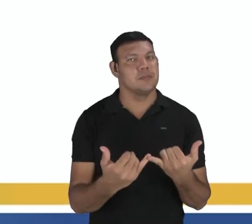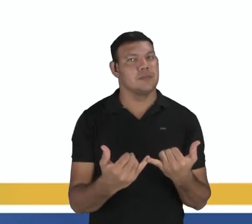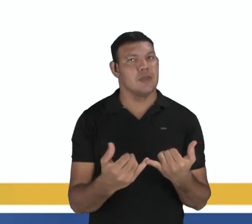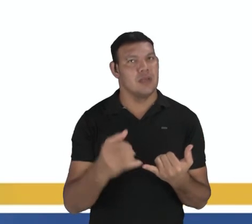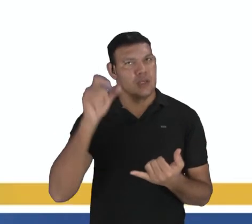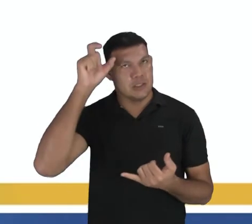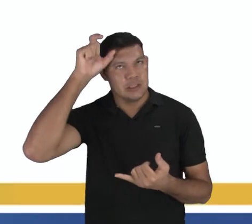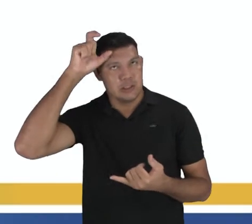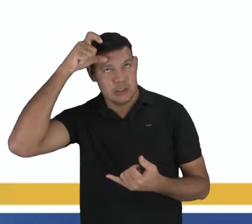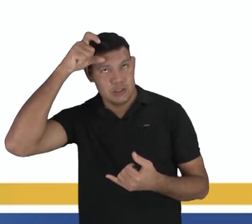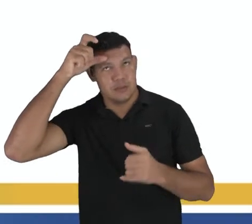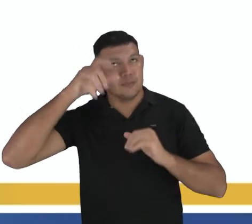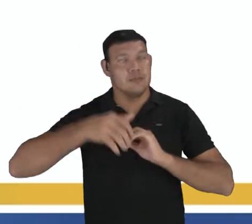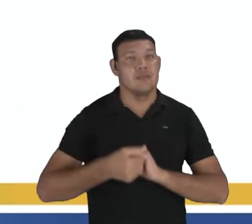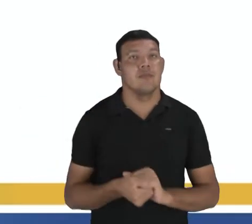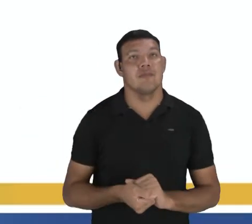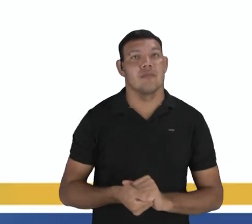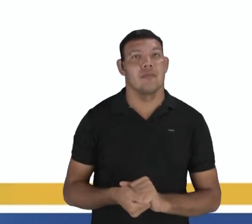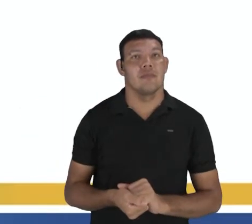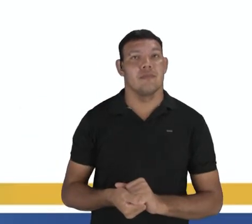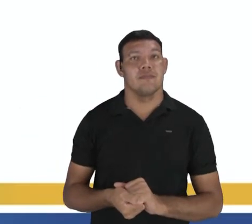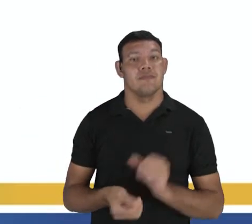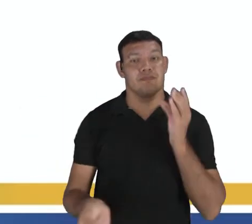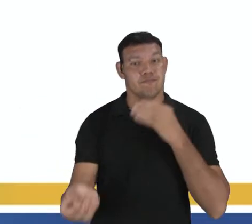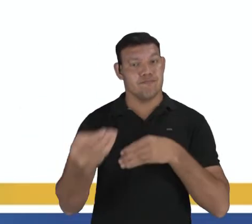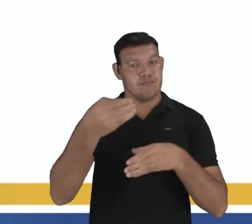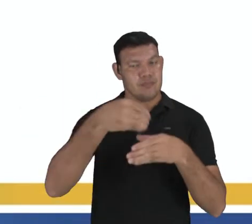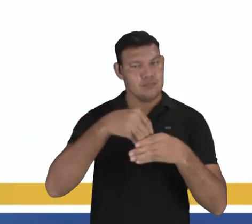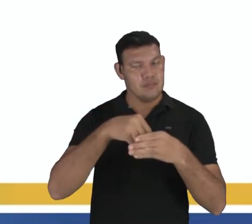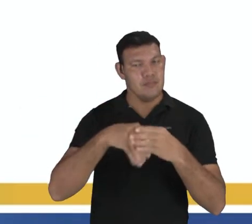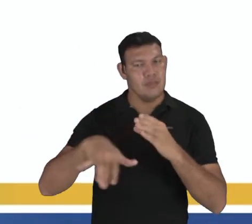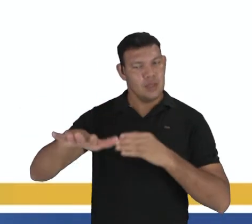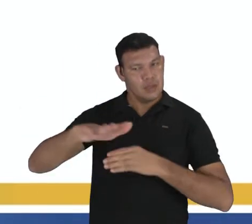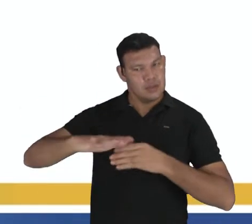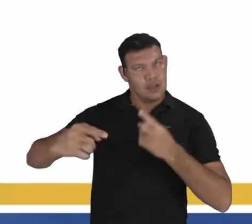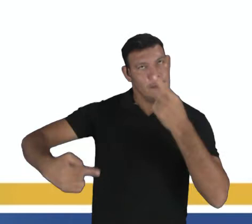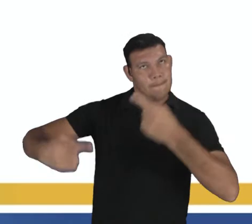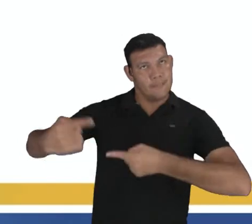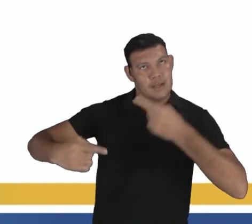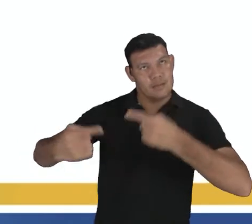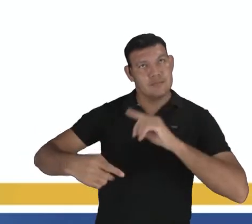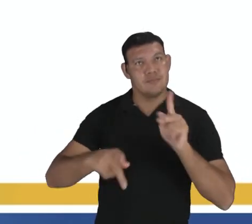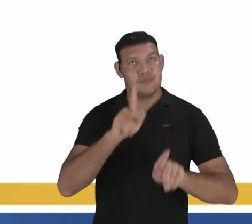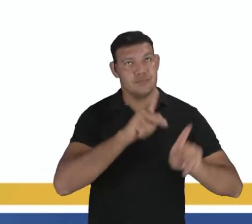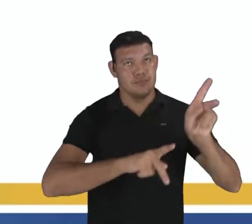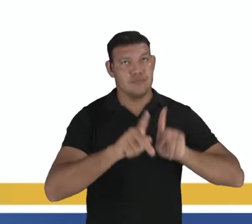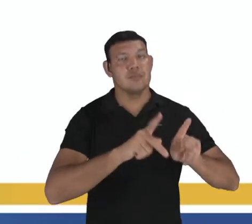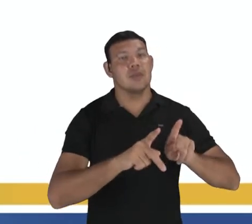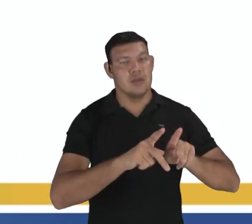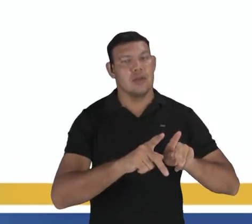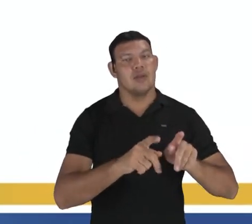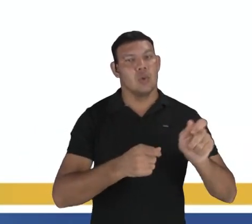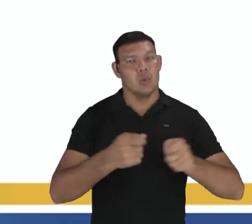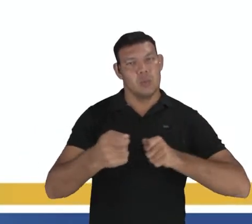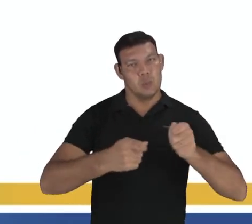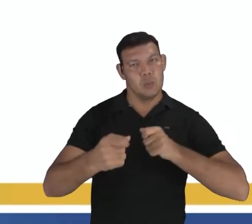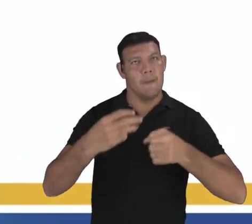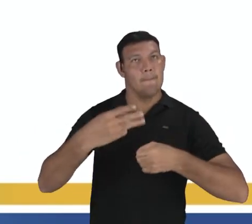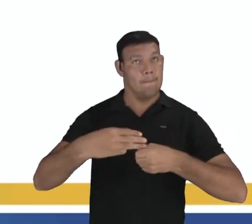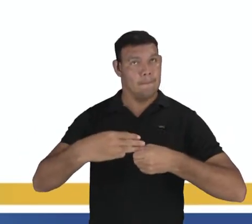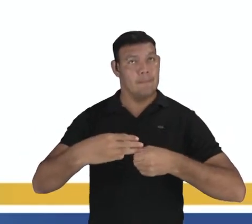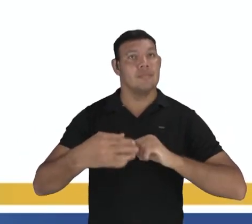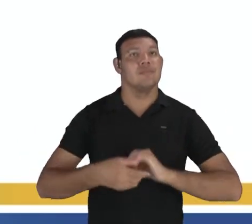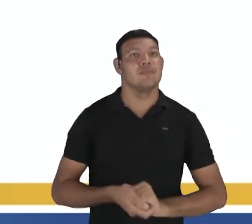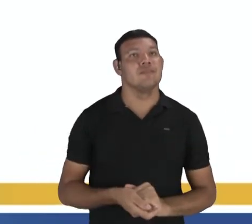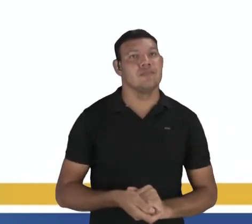entidades aí desses povos, tá? Aí, dentro da política, a gente vai ter povos, né, que dominaram a Mesopotâmia, podemos destacar, né, essas